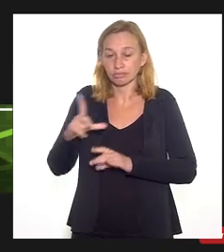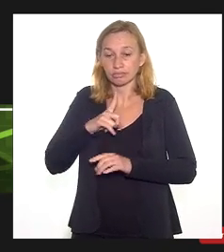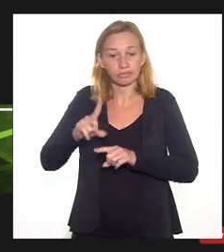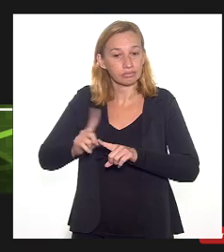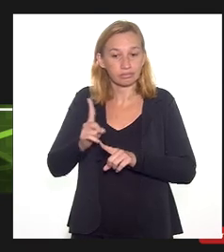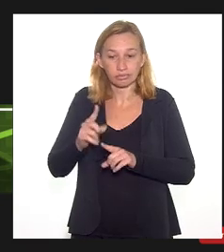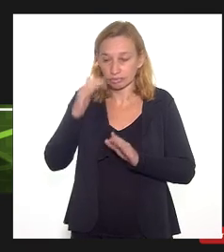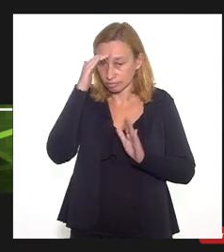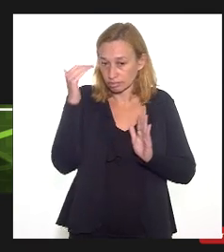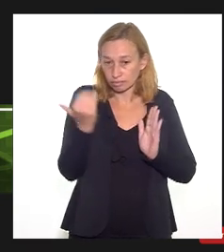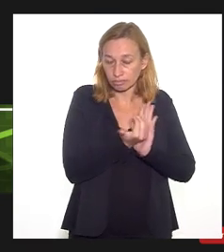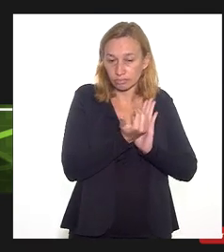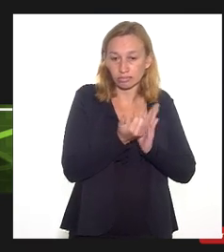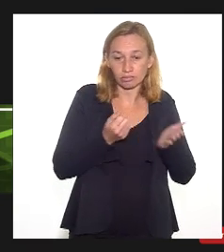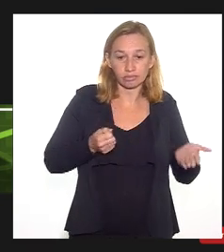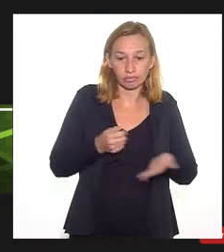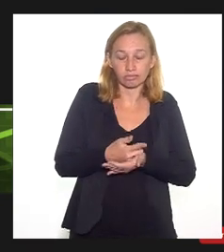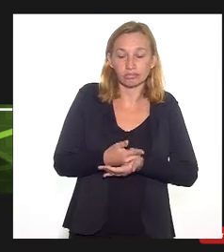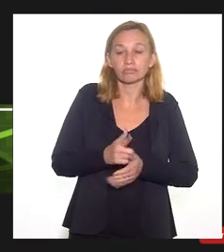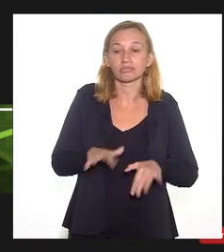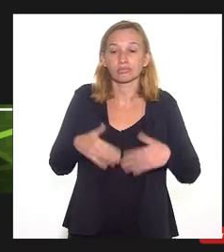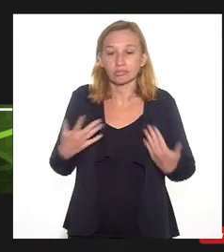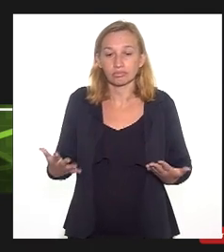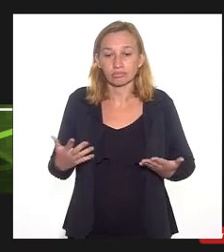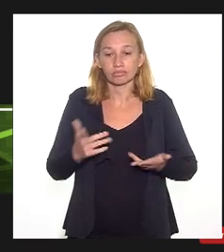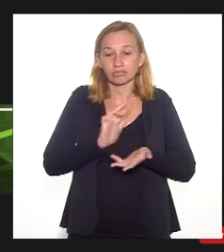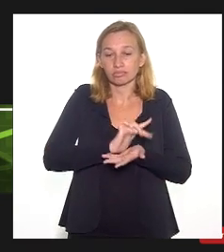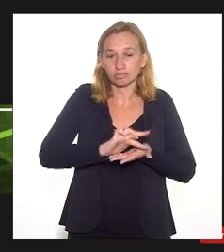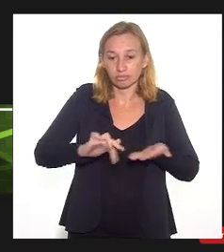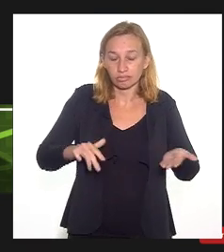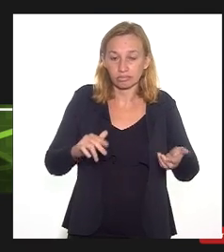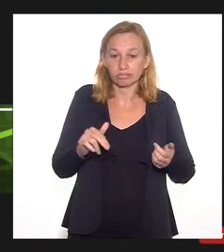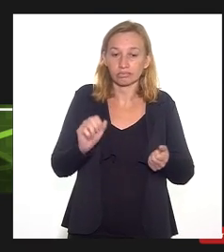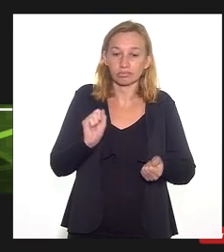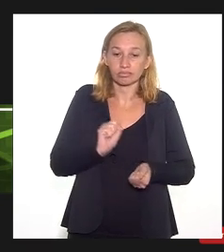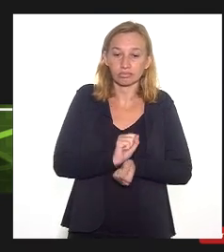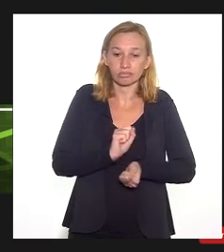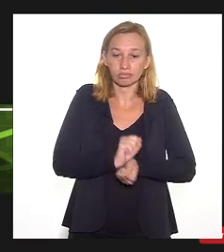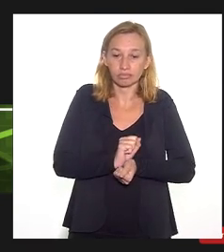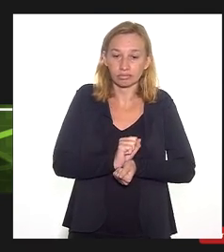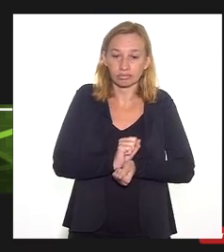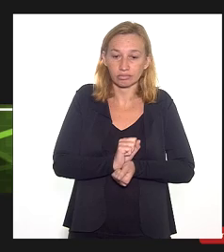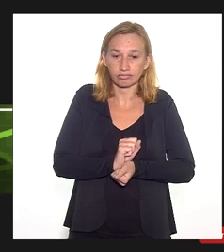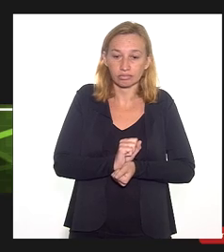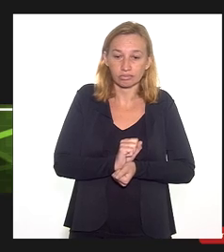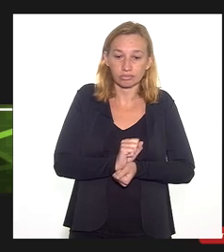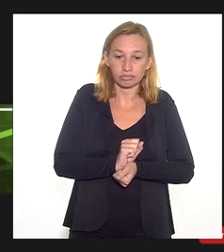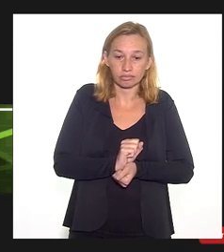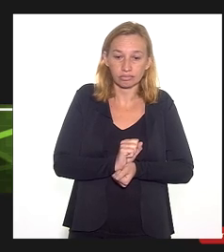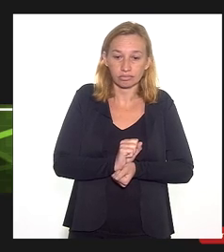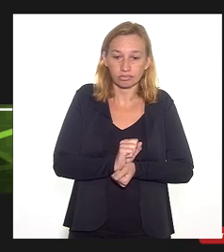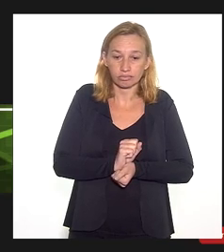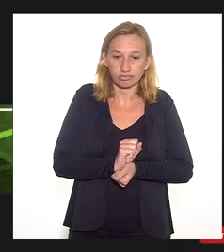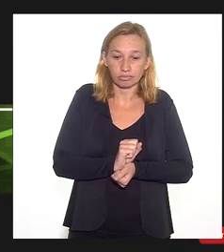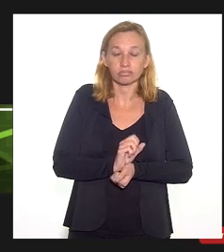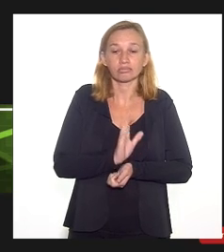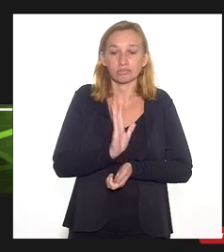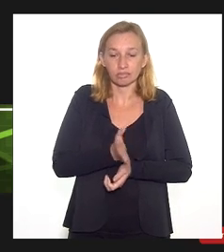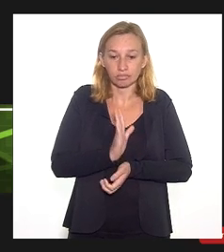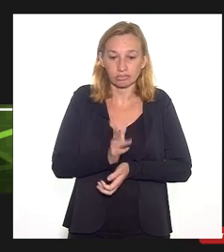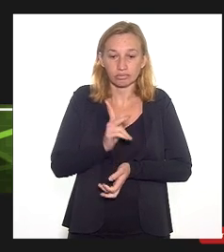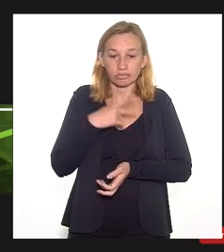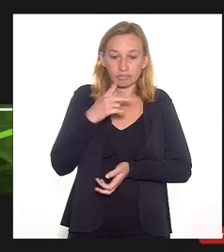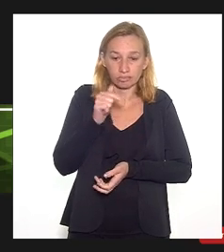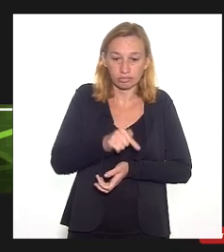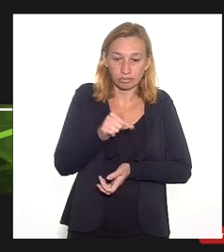não executa o pagamento então são várias pendências além das que já foram faladas